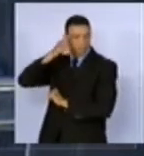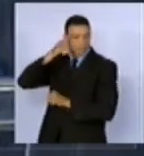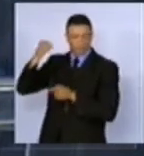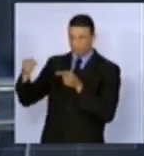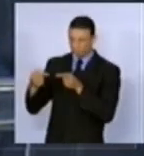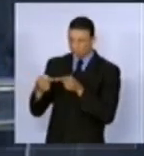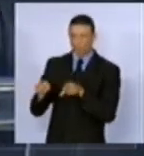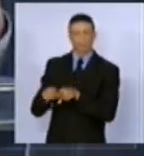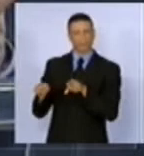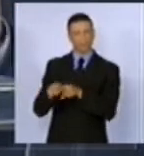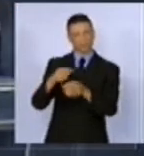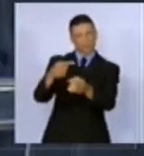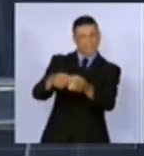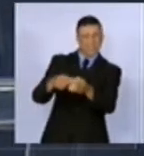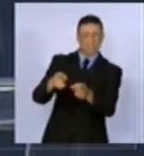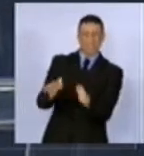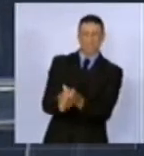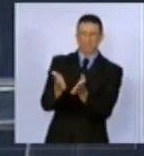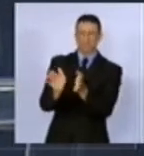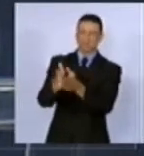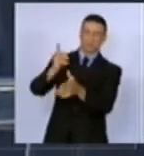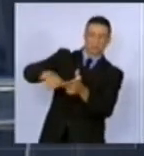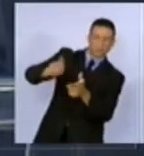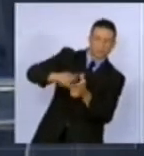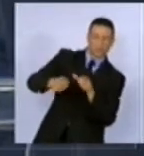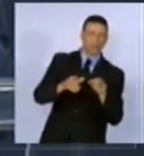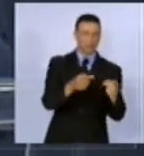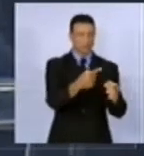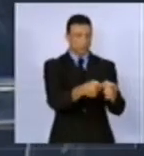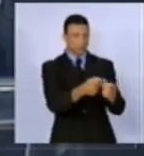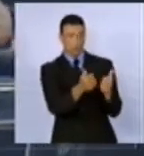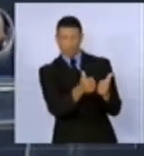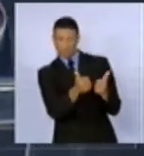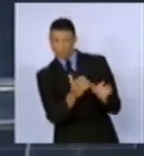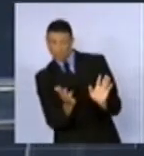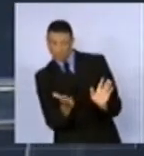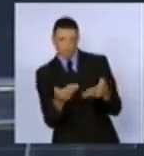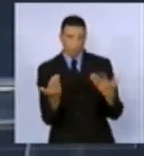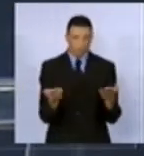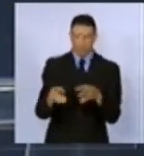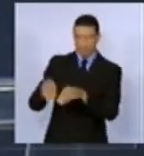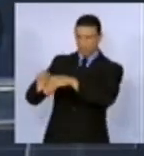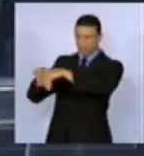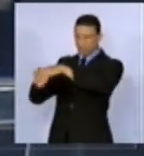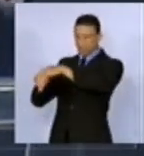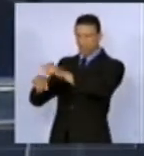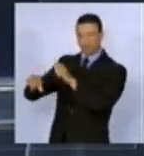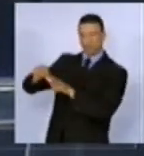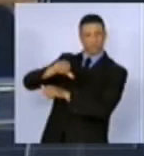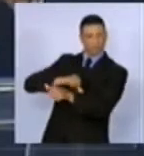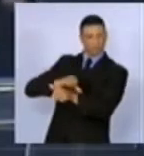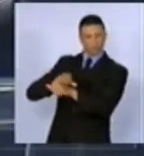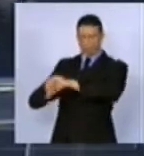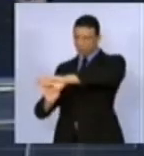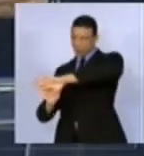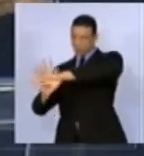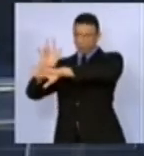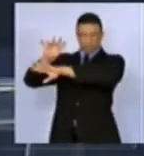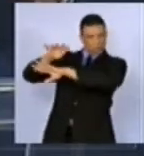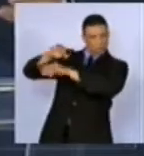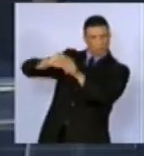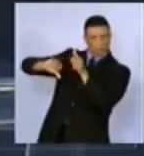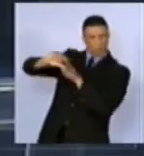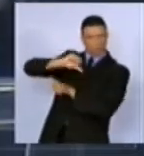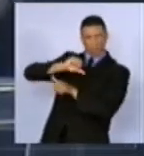mais críticos Quais são as músicas também os críticos né ver essa questão de mudança de uso do solo questão talvez de